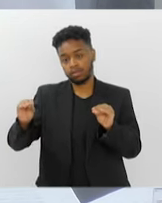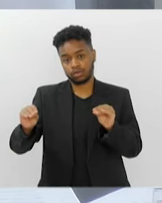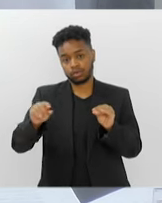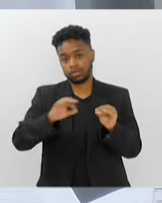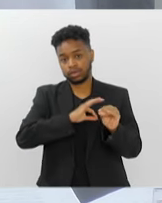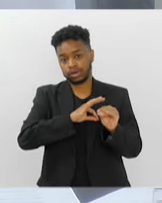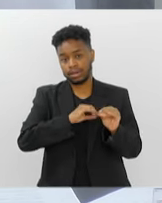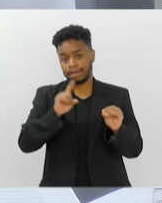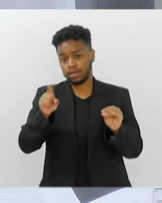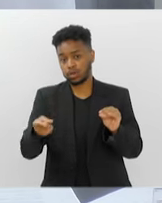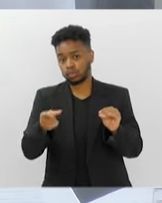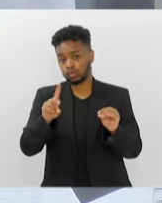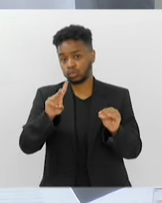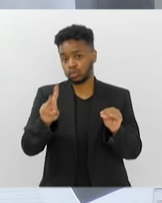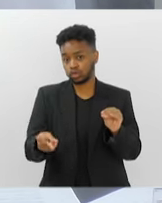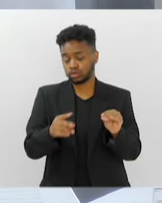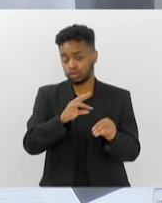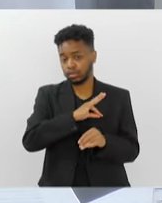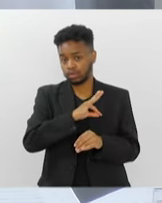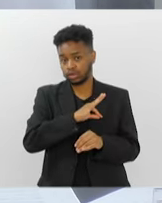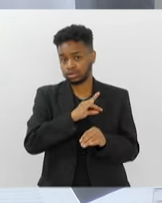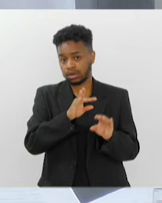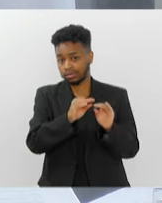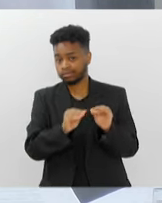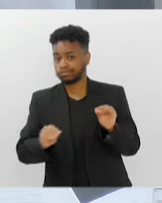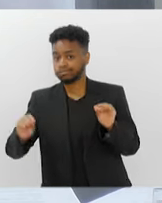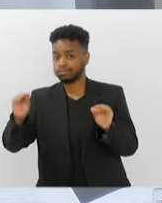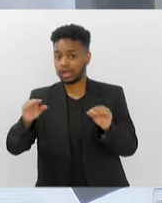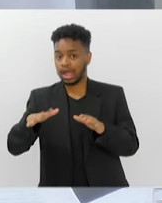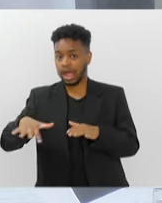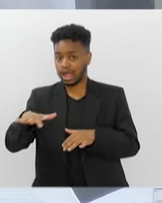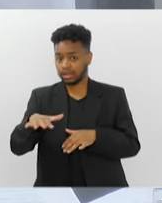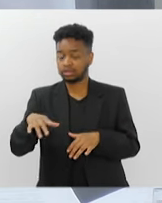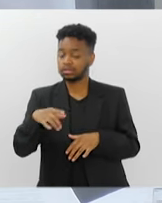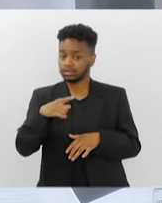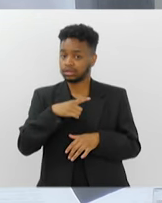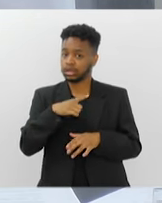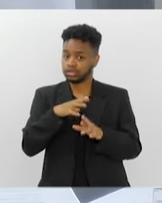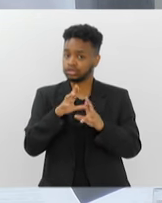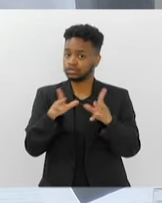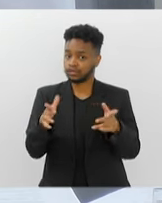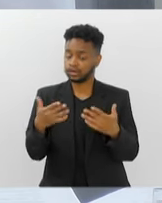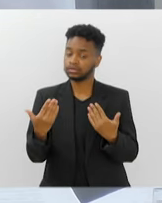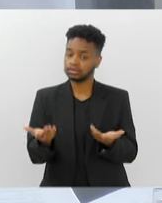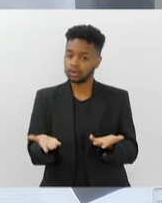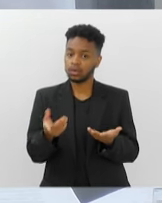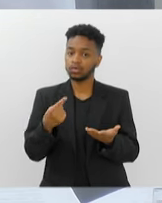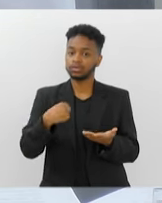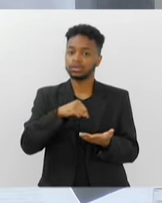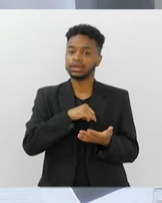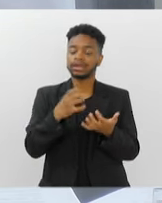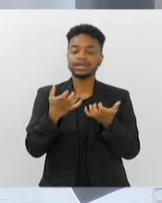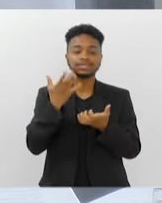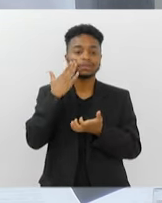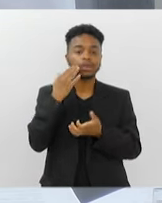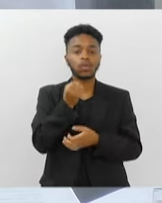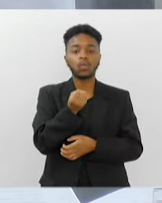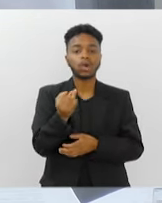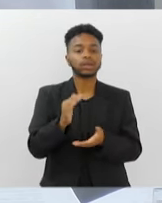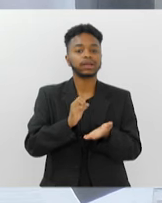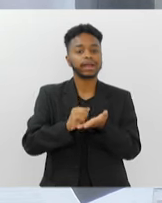2000 3.000 agentes da Segurança Pública isso faz uma uma diferença enorme né então a gente queria saber qual o custo disso você teve